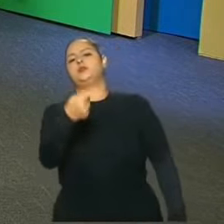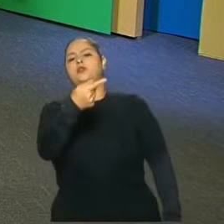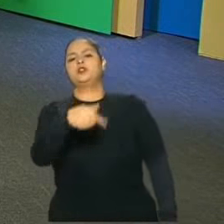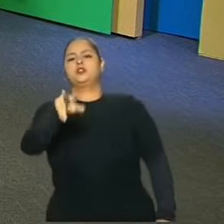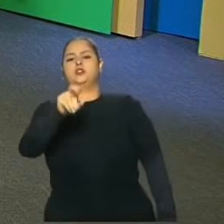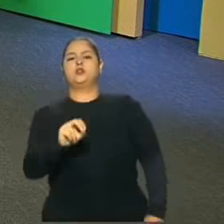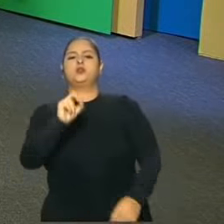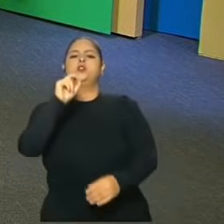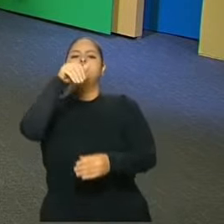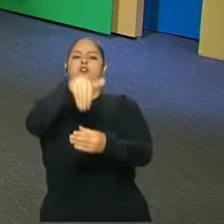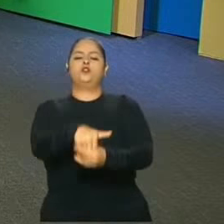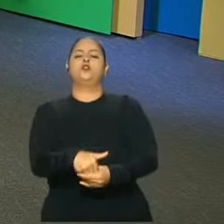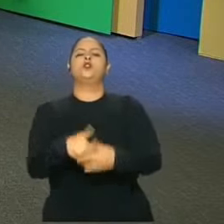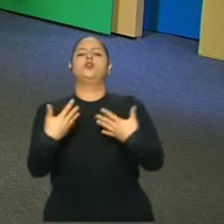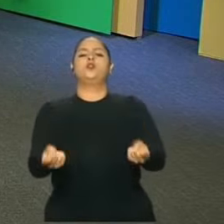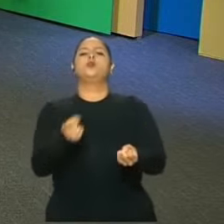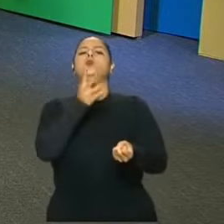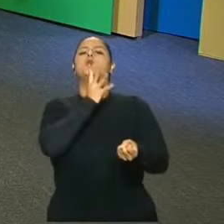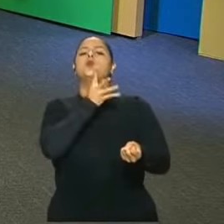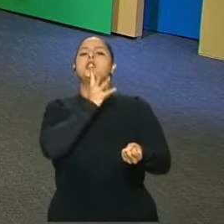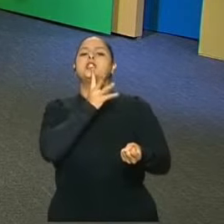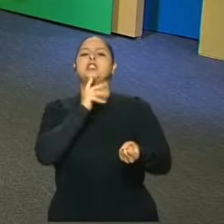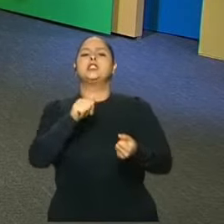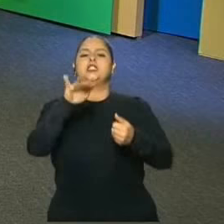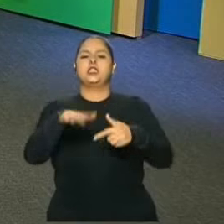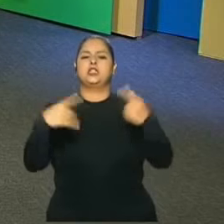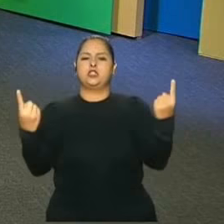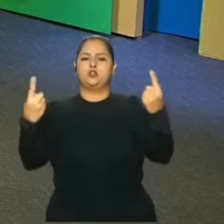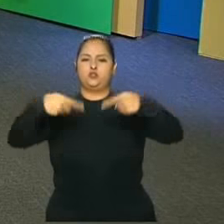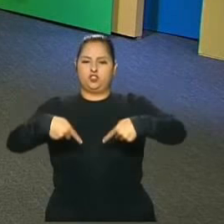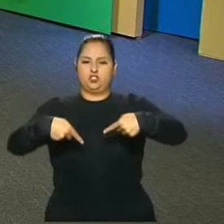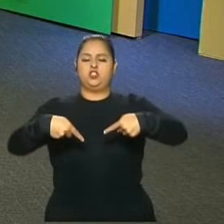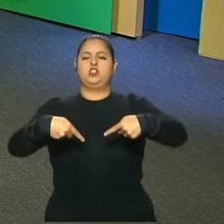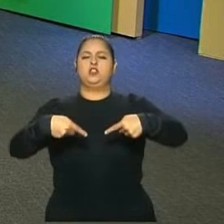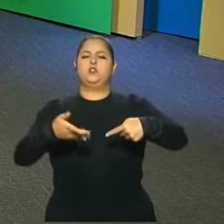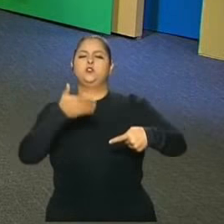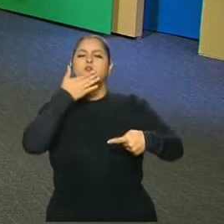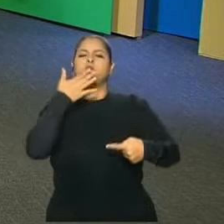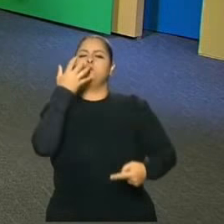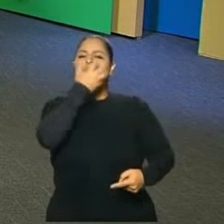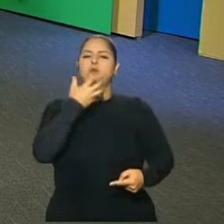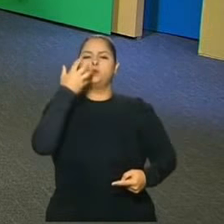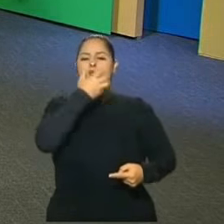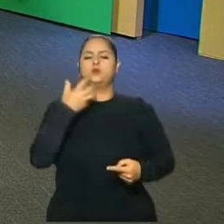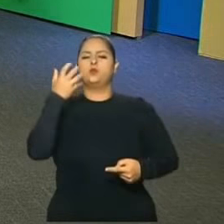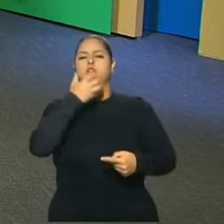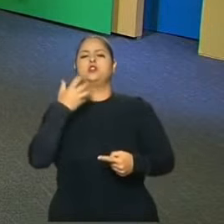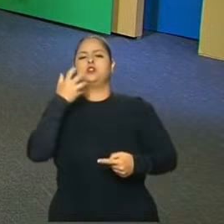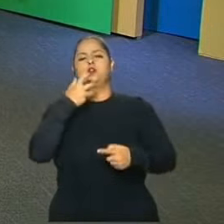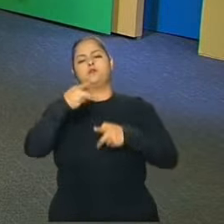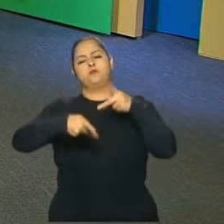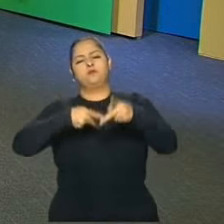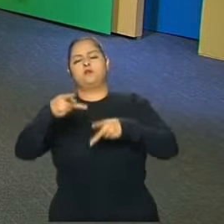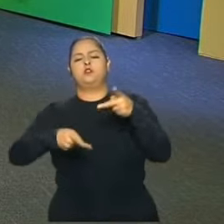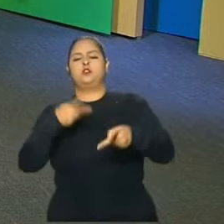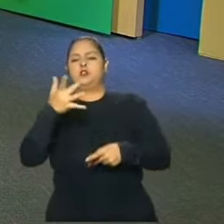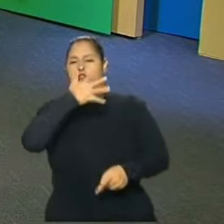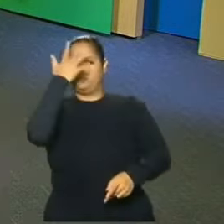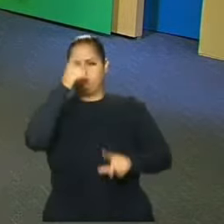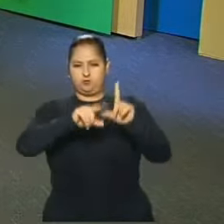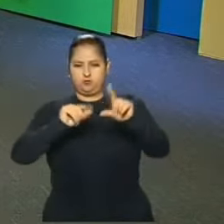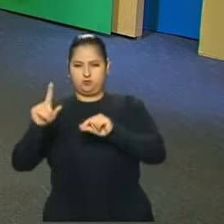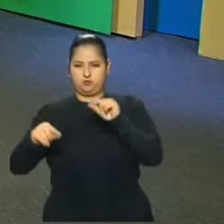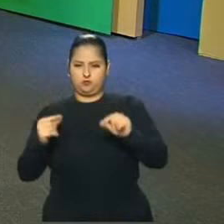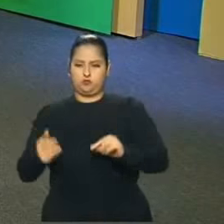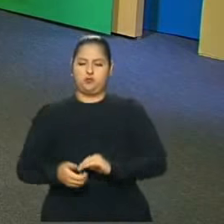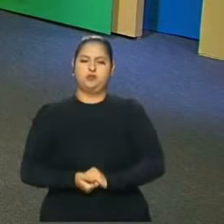6.750 votos. Vamos conhecer, portanto, as finalistas da categoria Música Popular pela escolha do público.